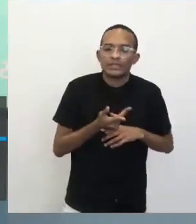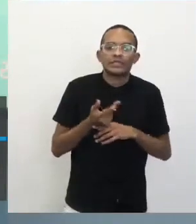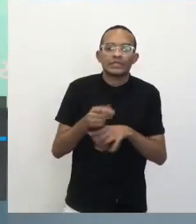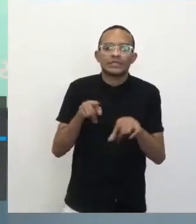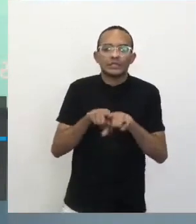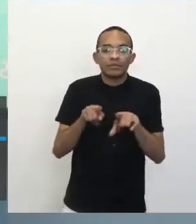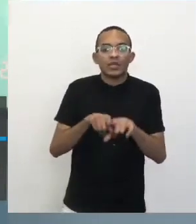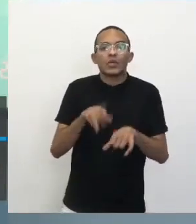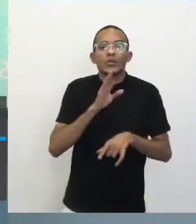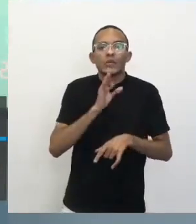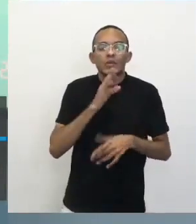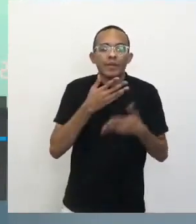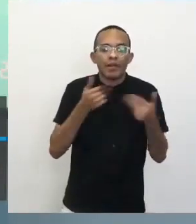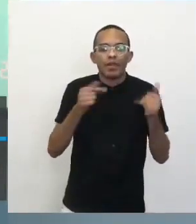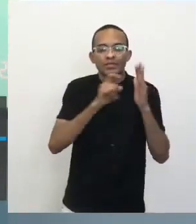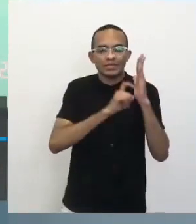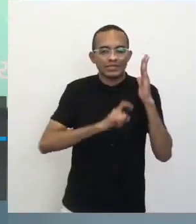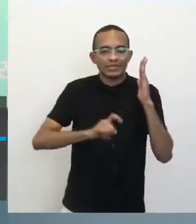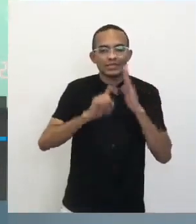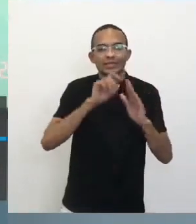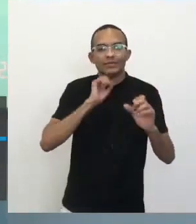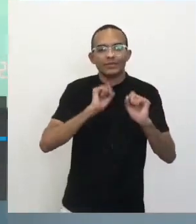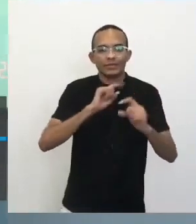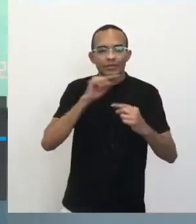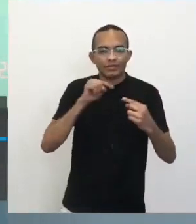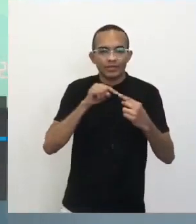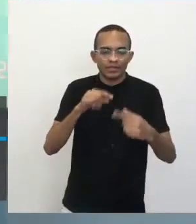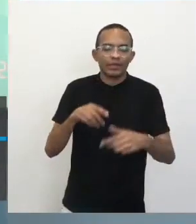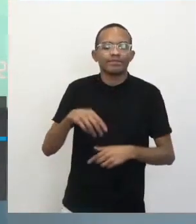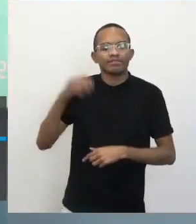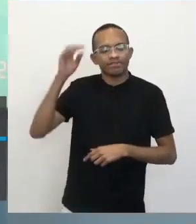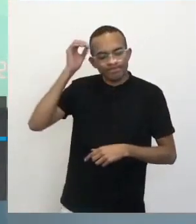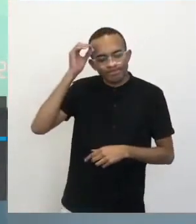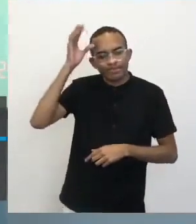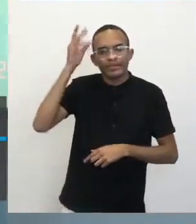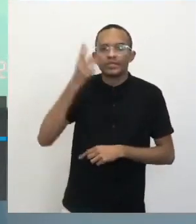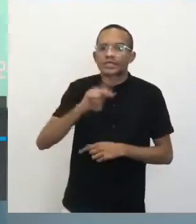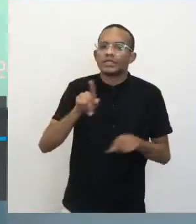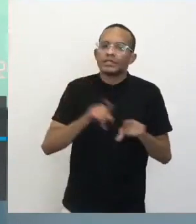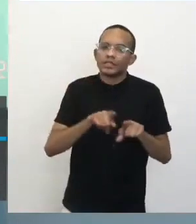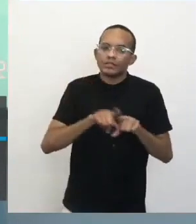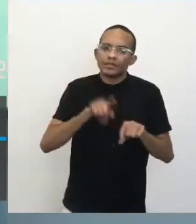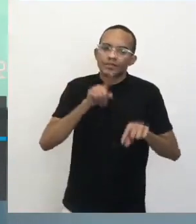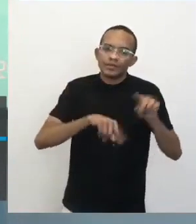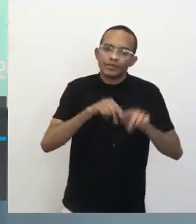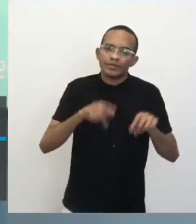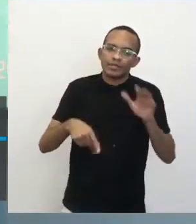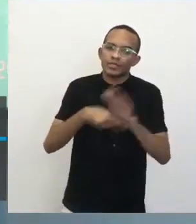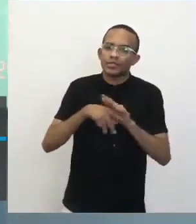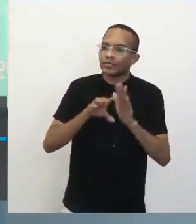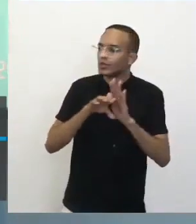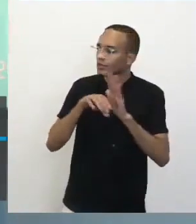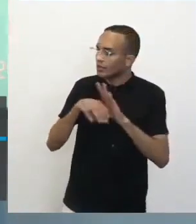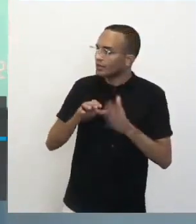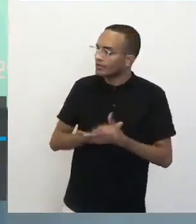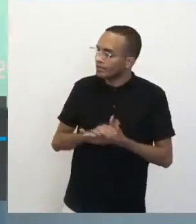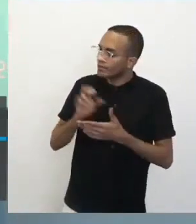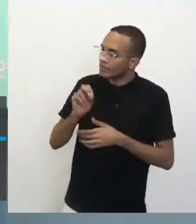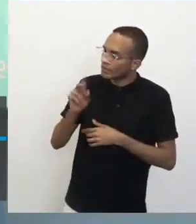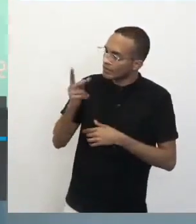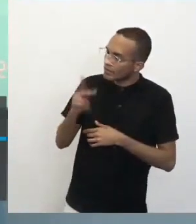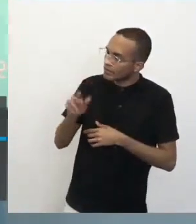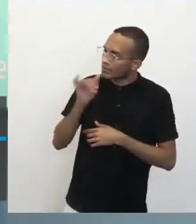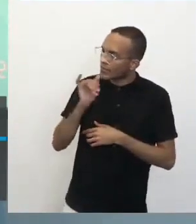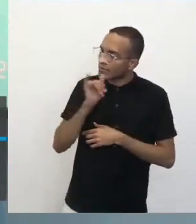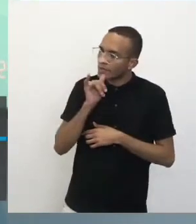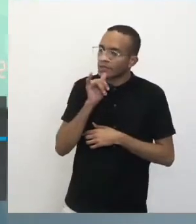né, conhecendo melhor o grafite para eu poder executar com propriedade. E aí é a coleta de material conceitual. Tá? Ou, no caso,